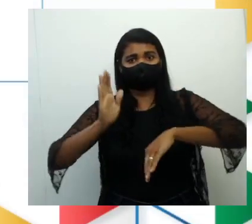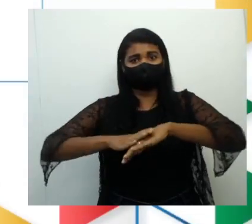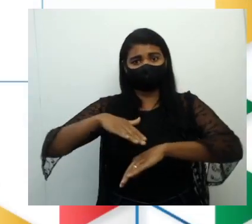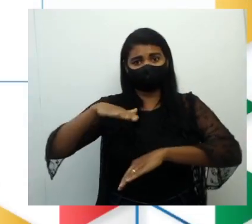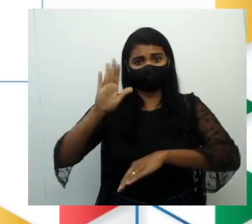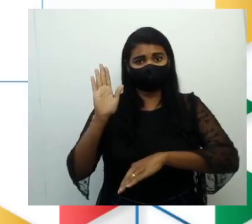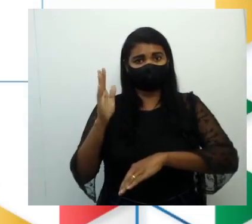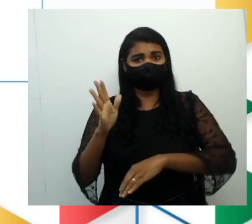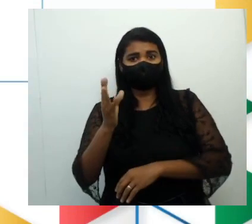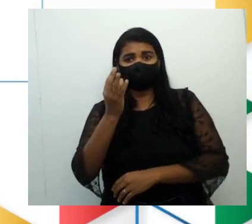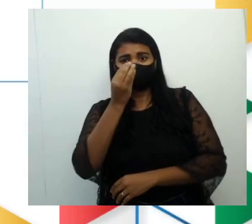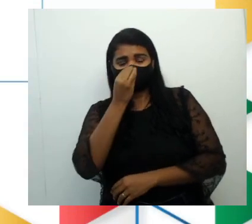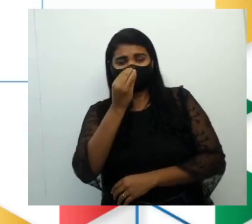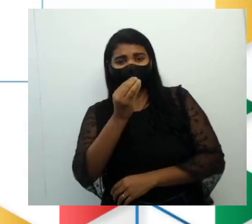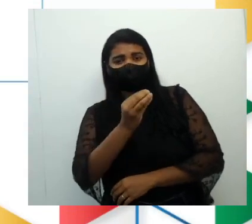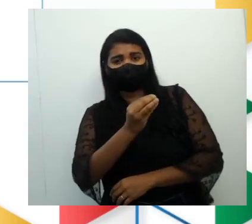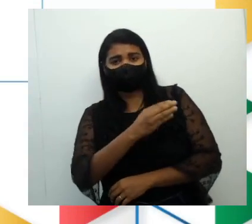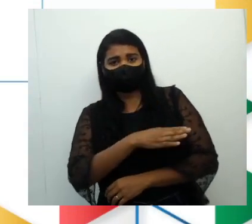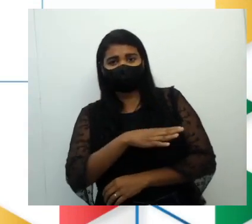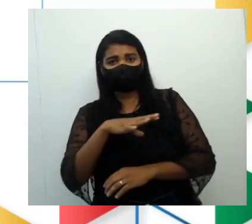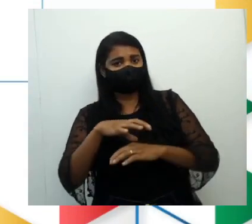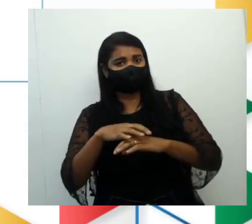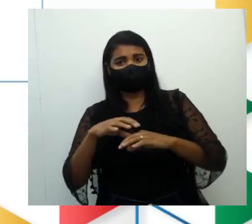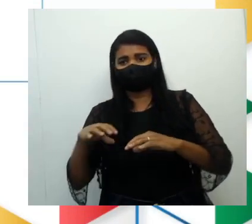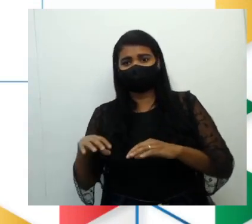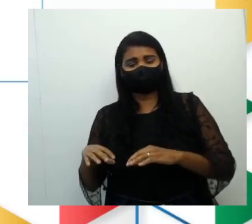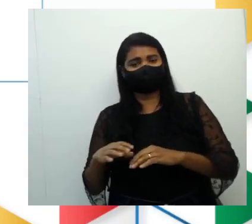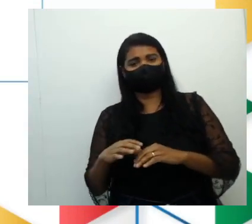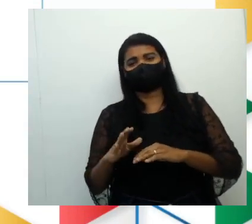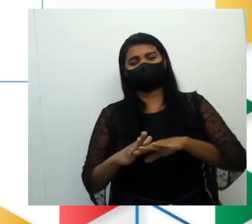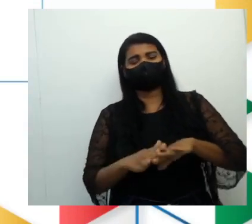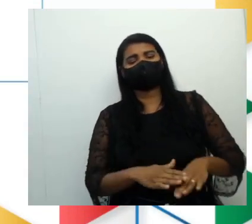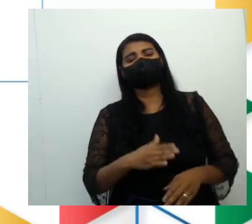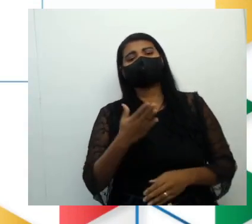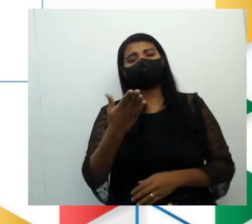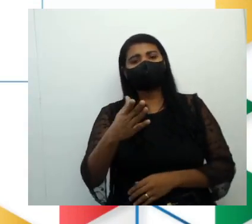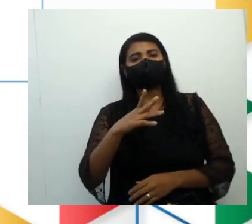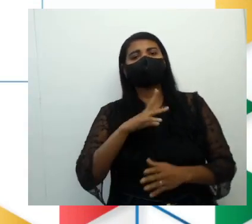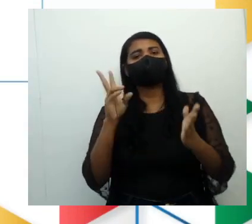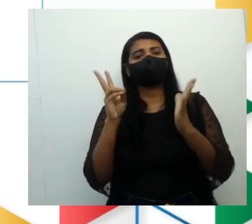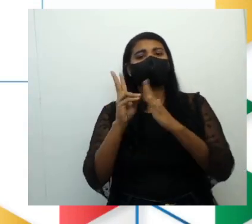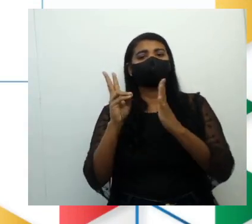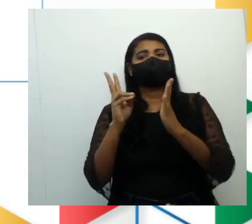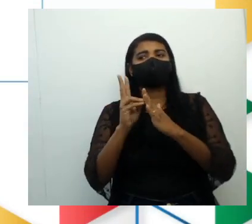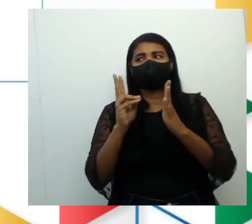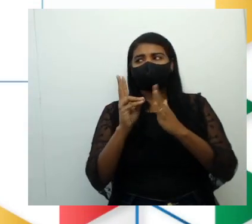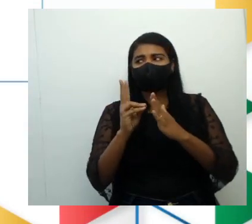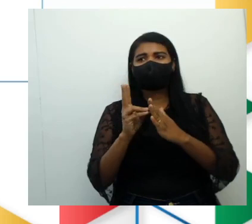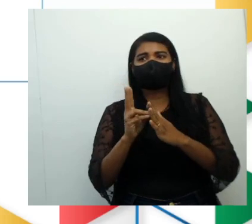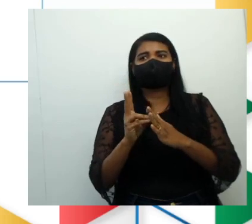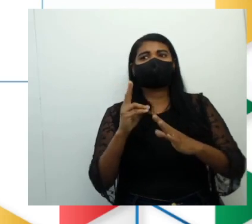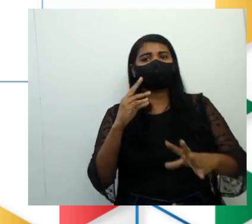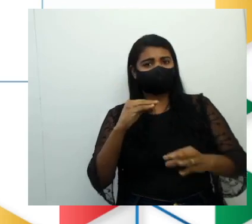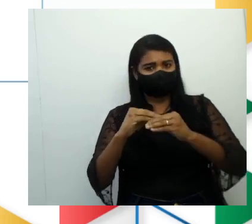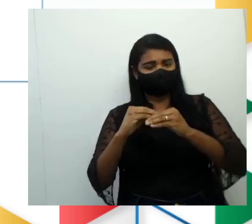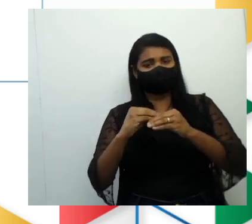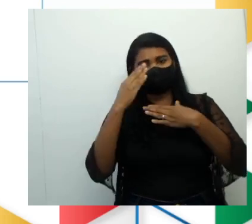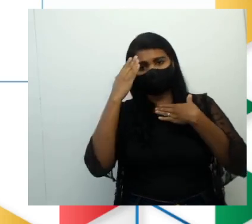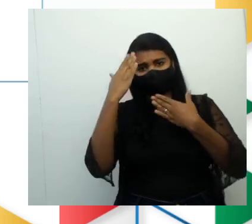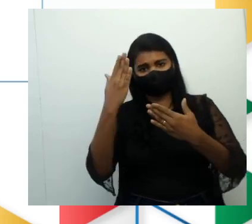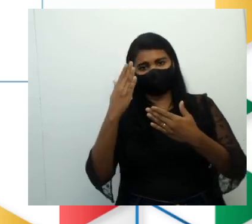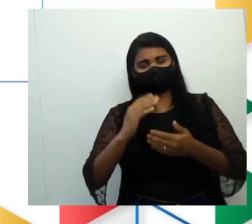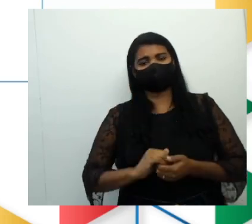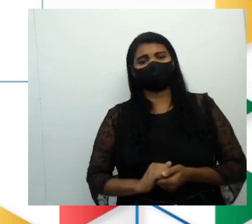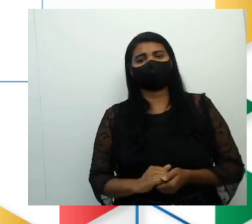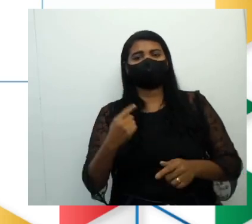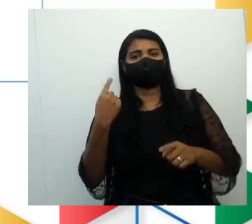não menosprezá-los e não excluí-los, tá? Se você tiver um coleguinha indígena por aí, oxe, agradeça, porque